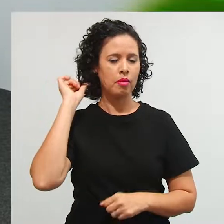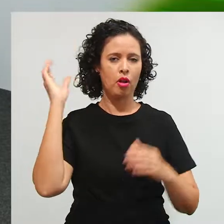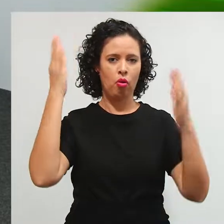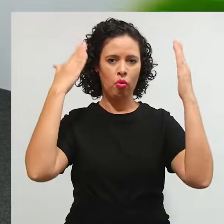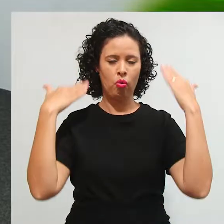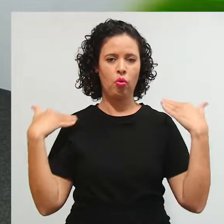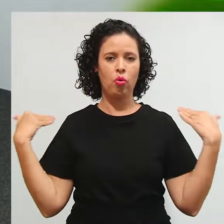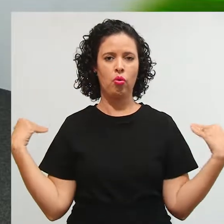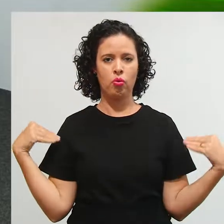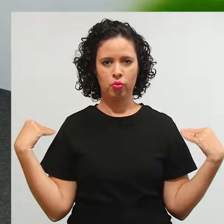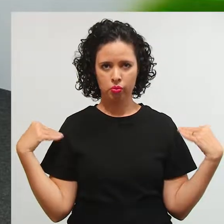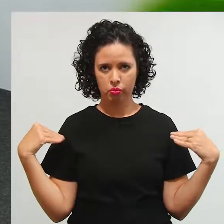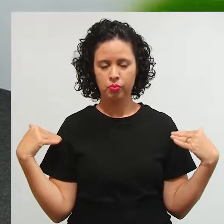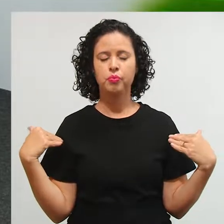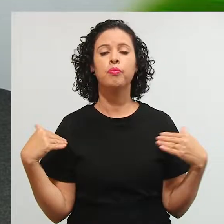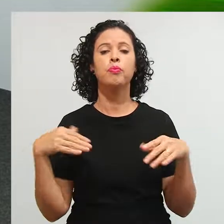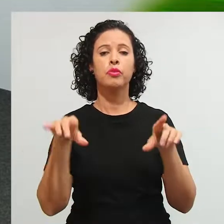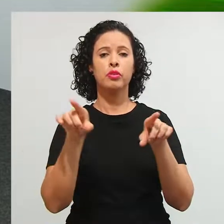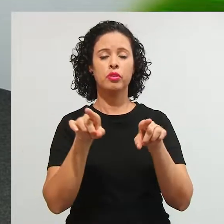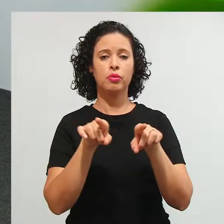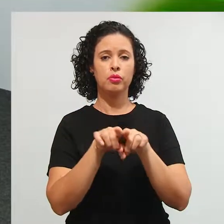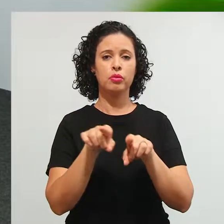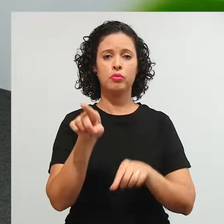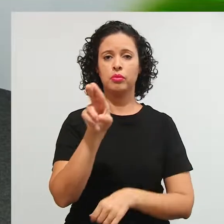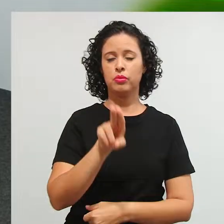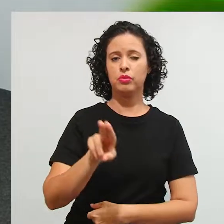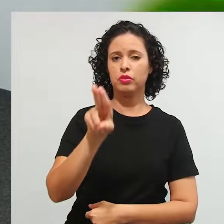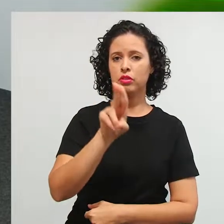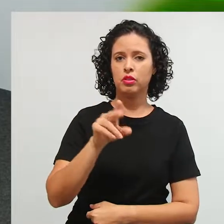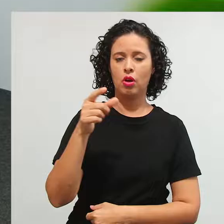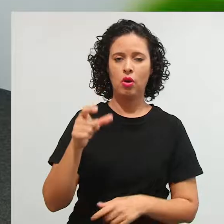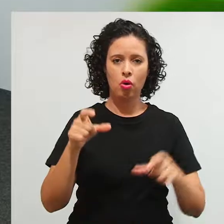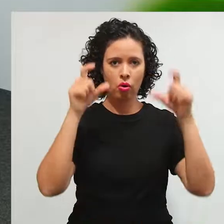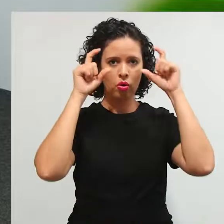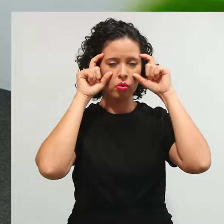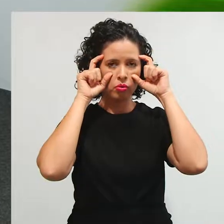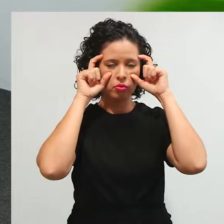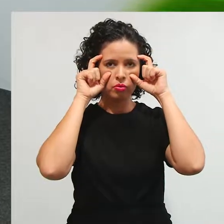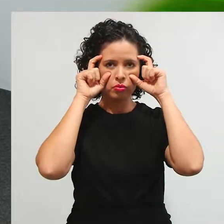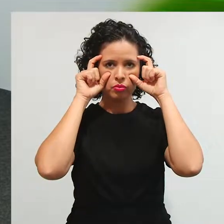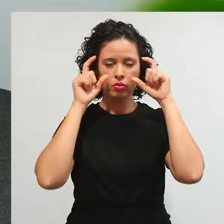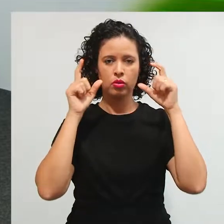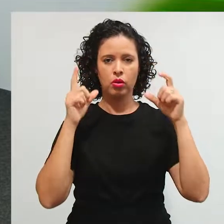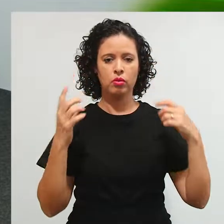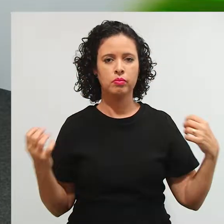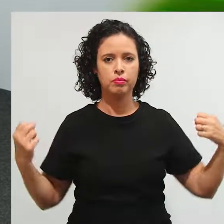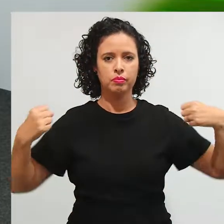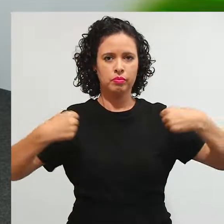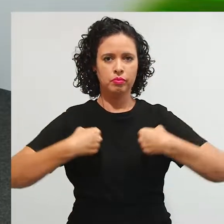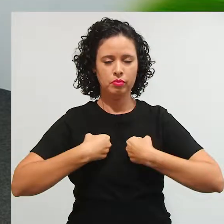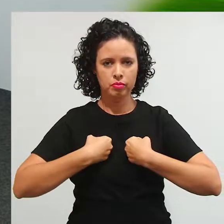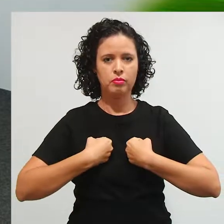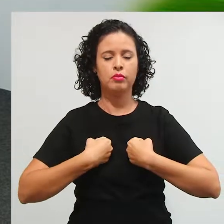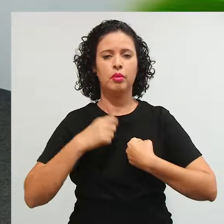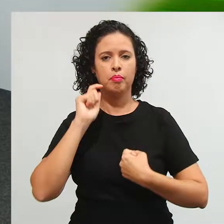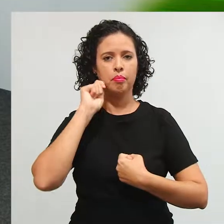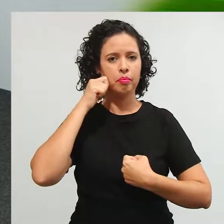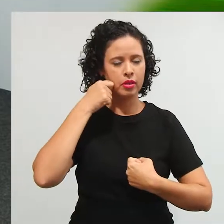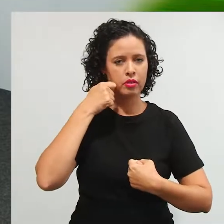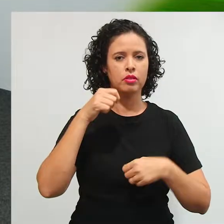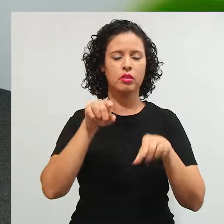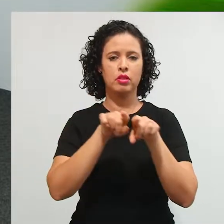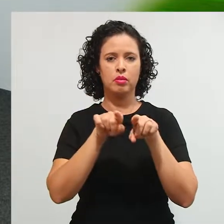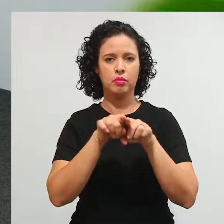longos na altura dos ombros, estou usando óculos, um blazer preto,